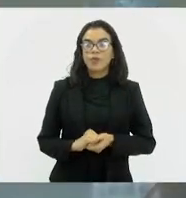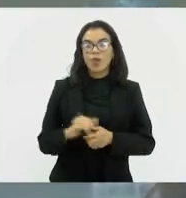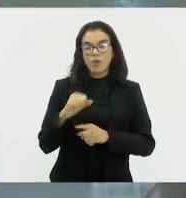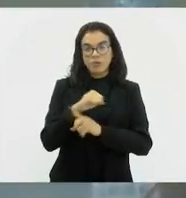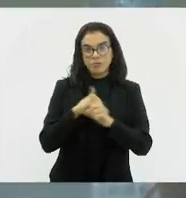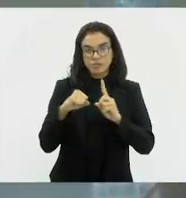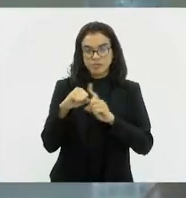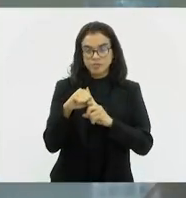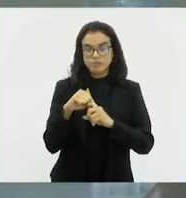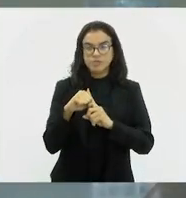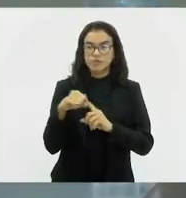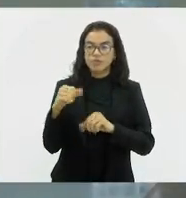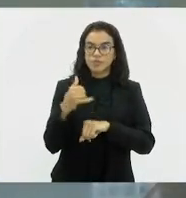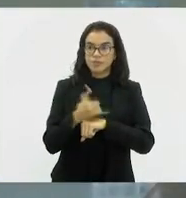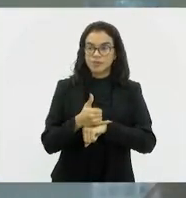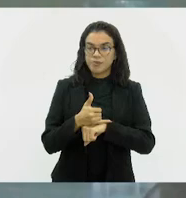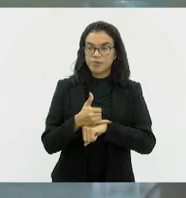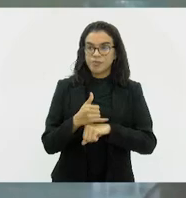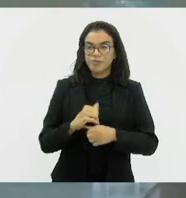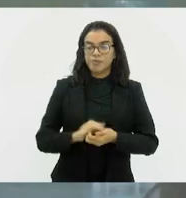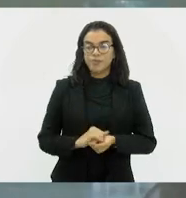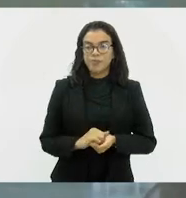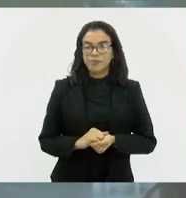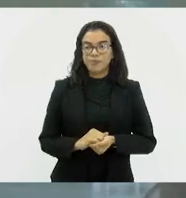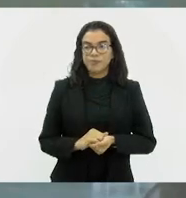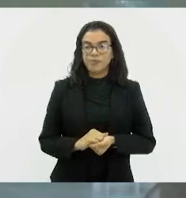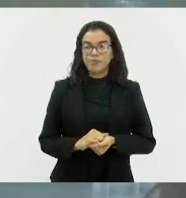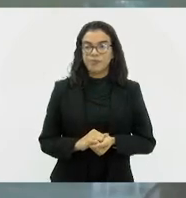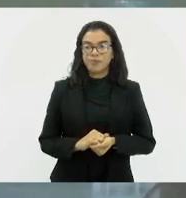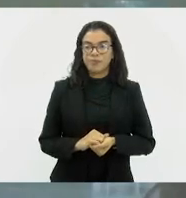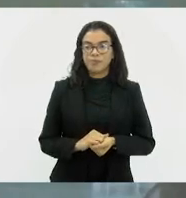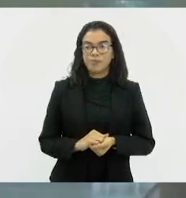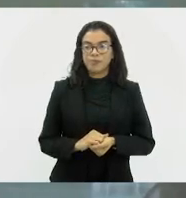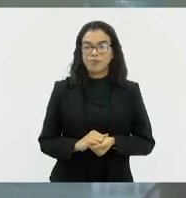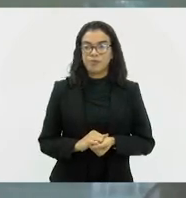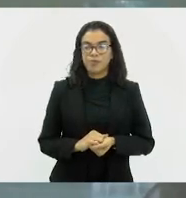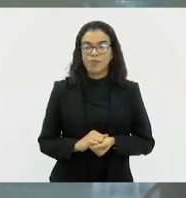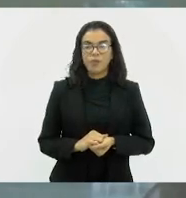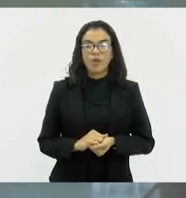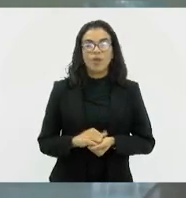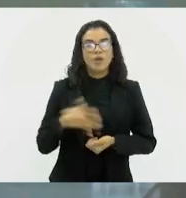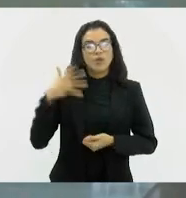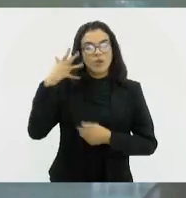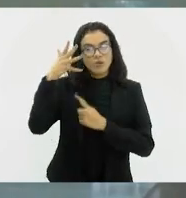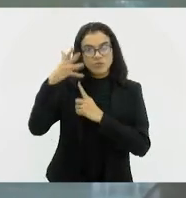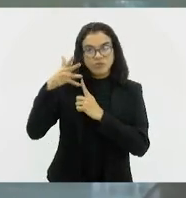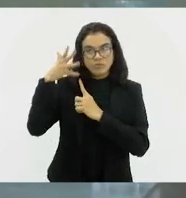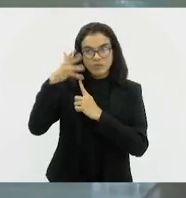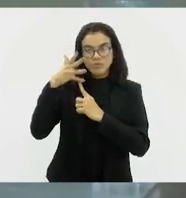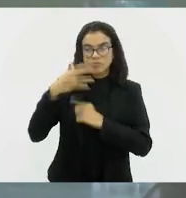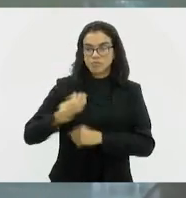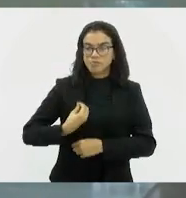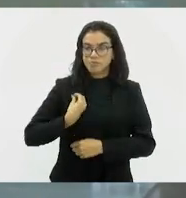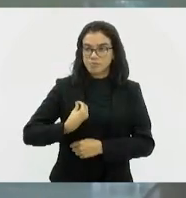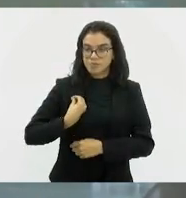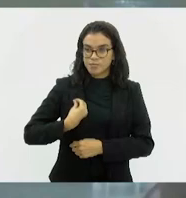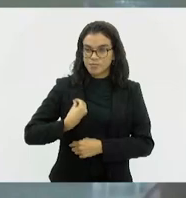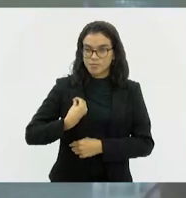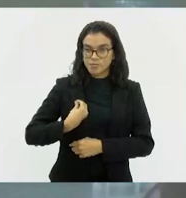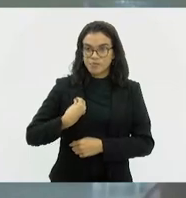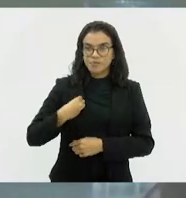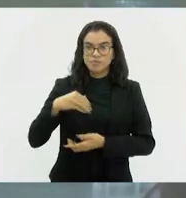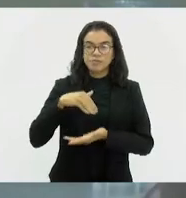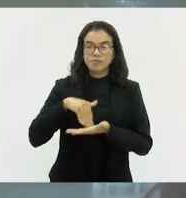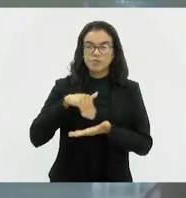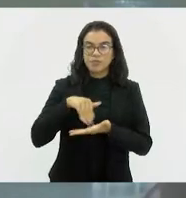Volta Redonda. Quero aqui cumprimentar nossos palestrantes presentes aqui, secretária